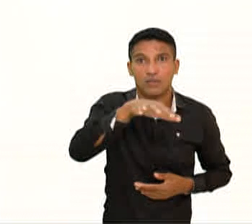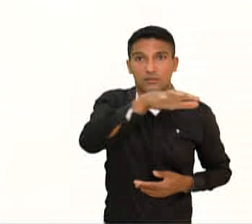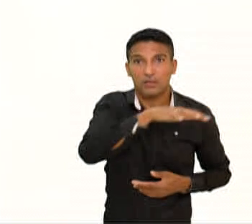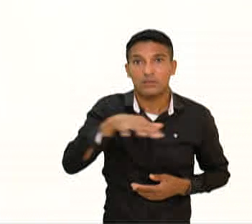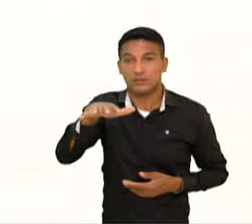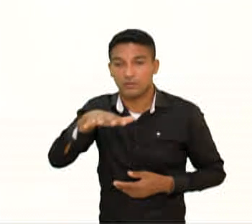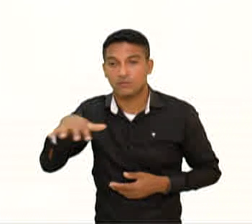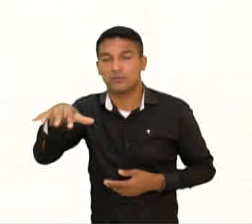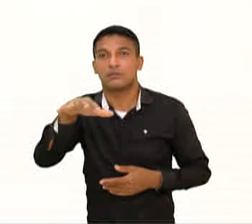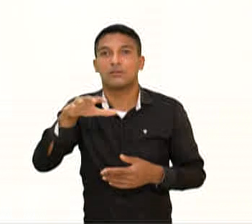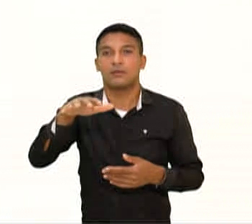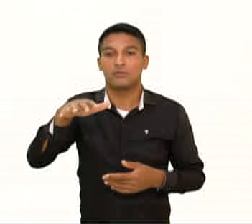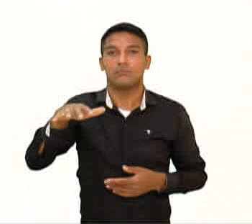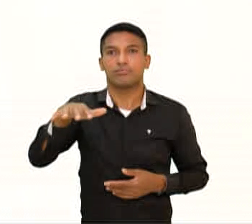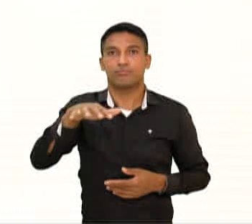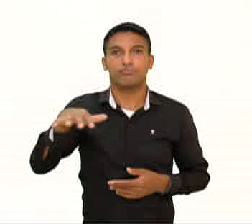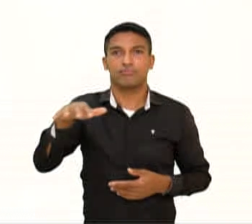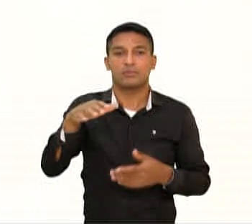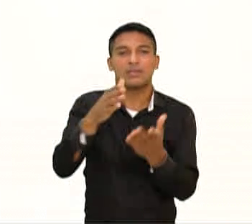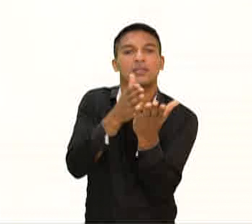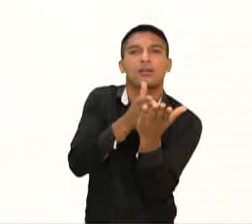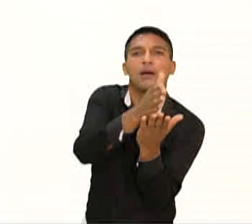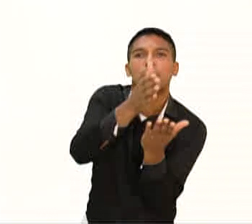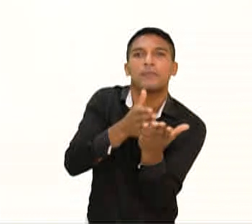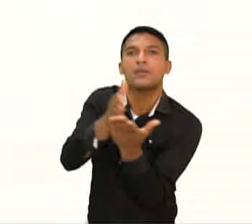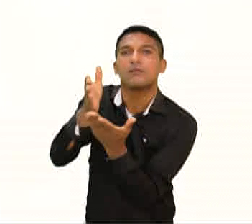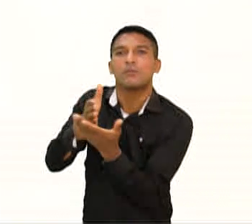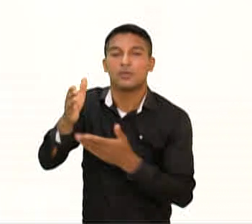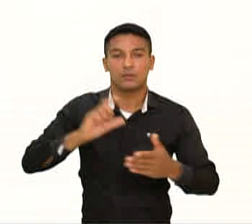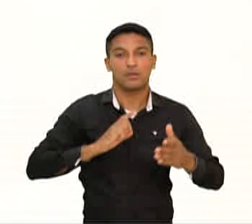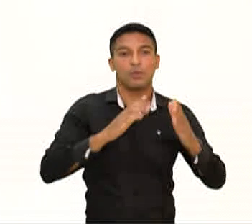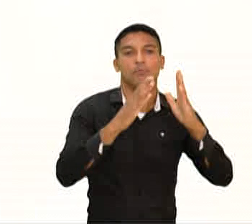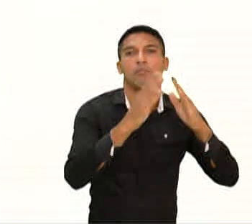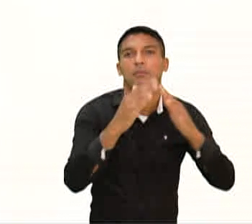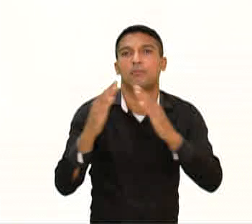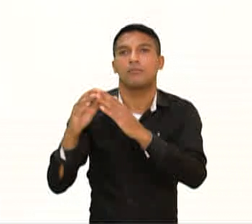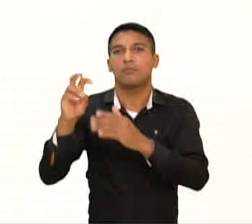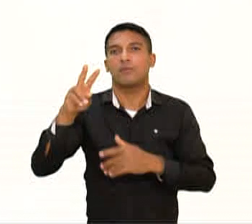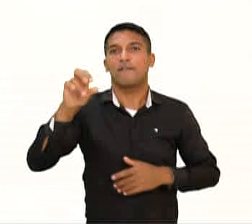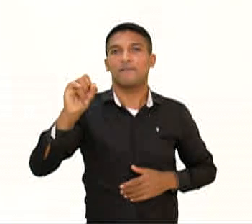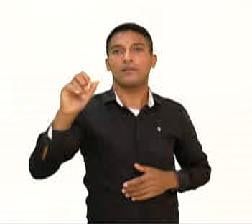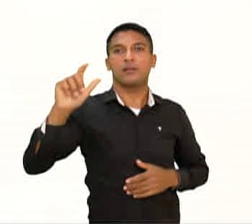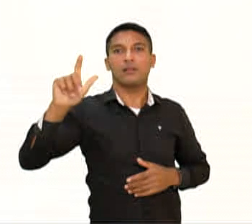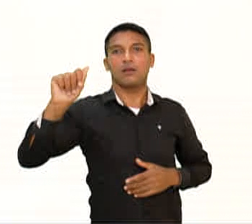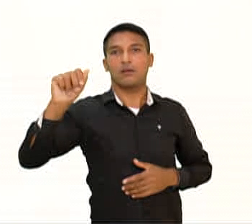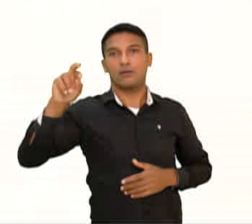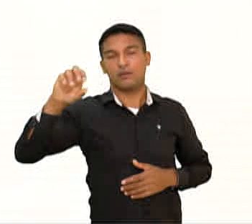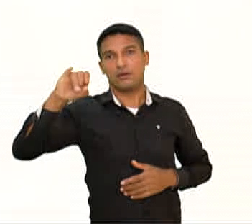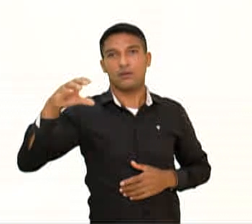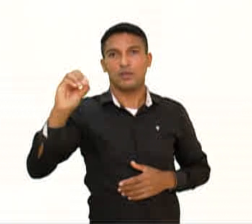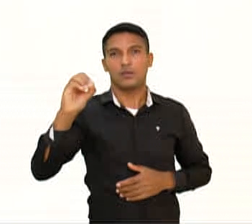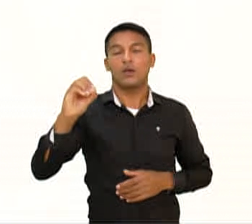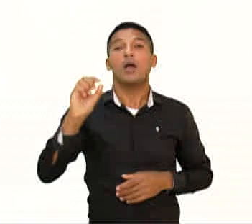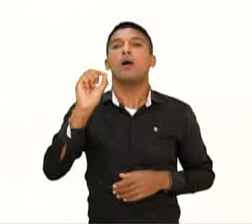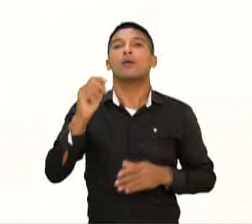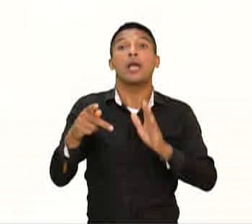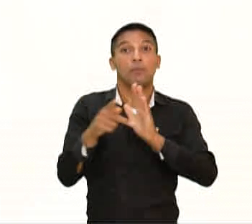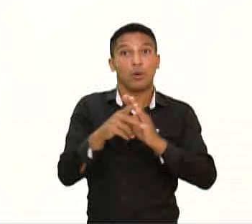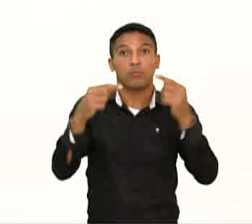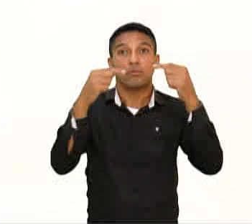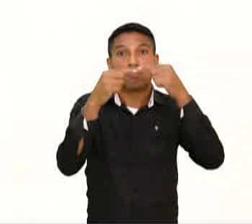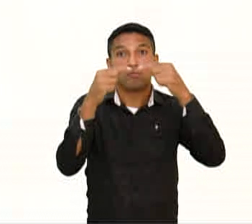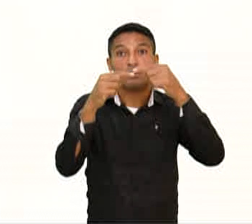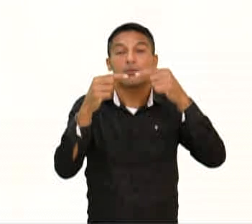e cidades, o tropeirismo foi muito importante na história do período colonial brasileiro. Sobre a atividade dos tropeiros, assinale a